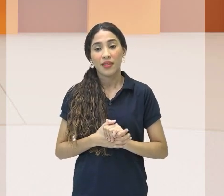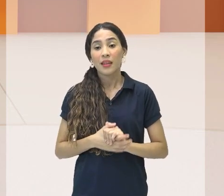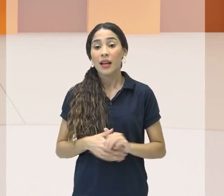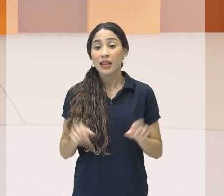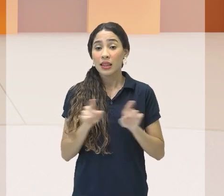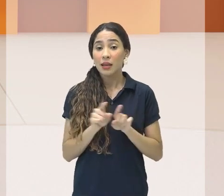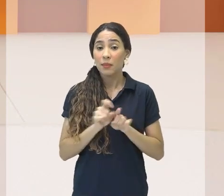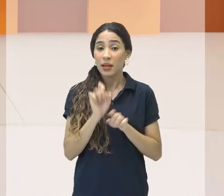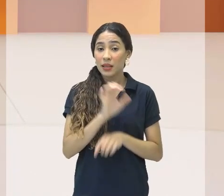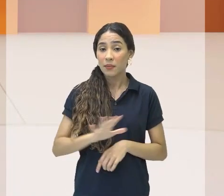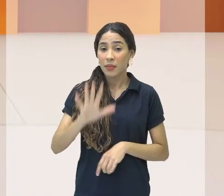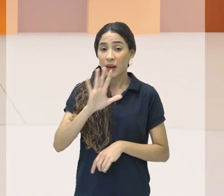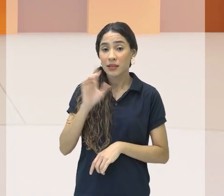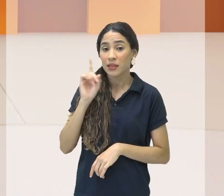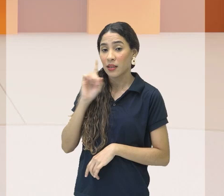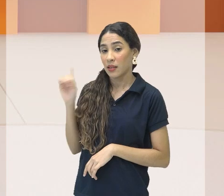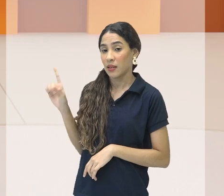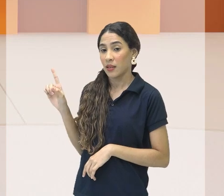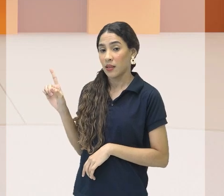nessa imagem